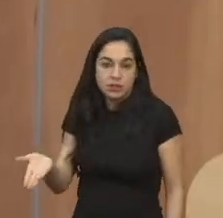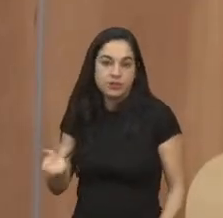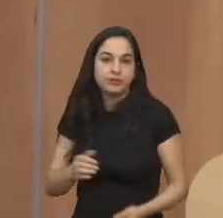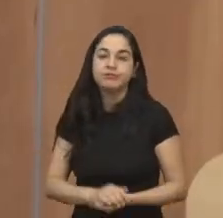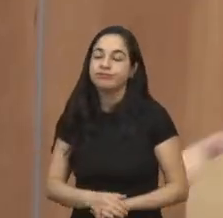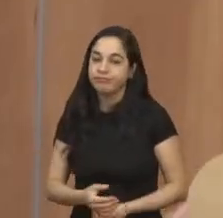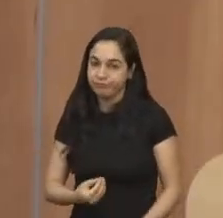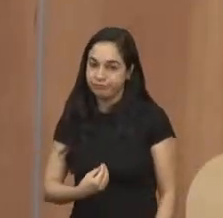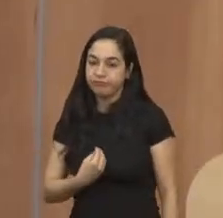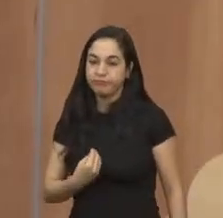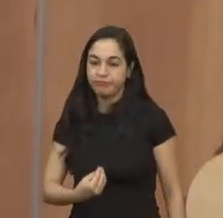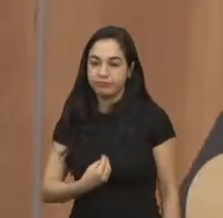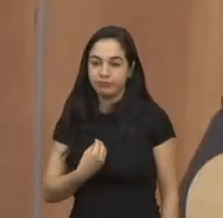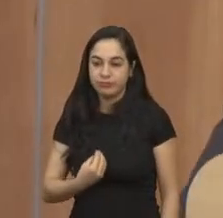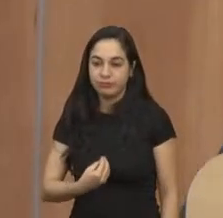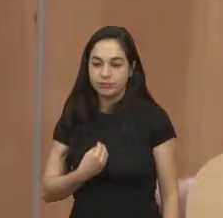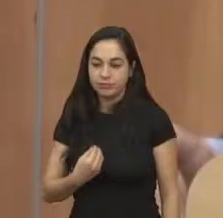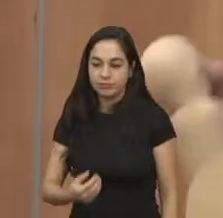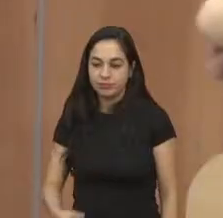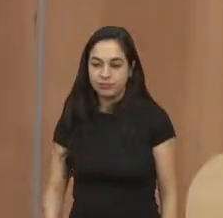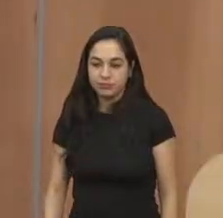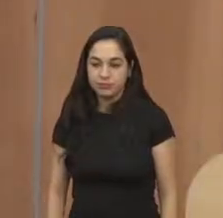vida.